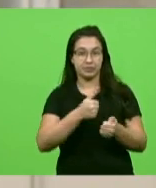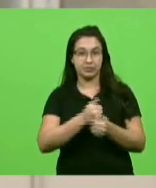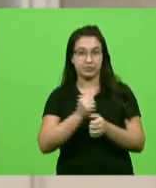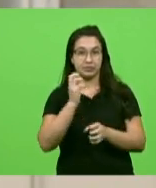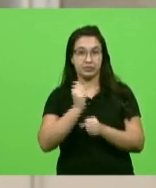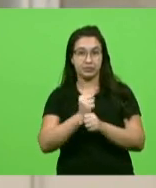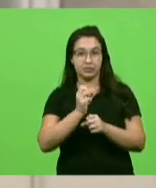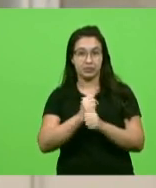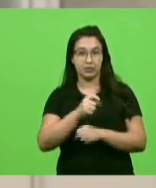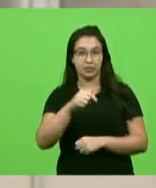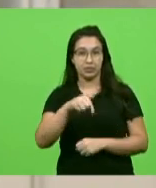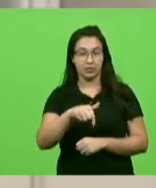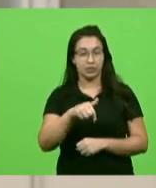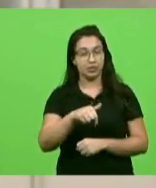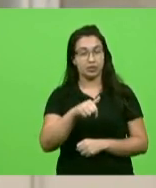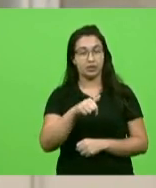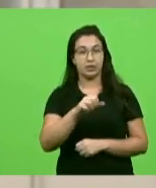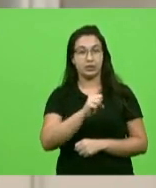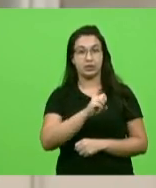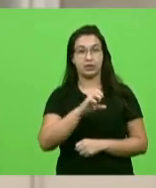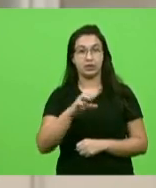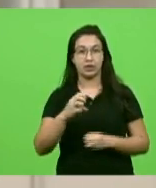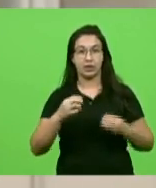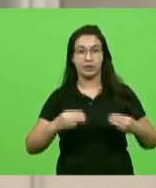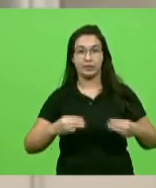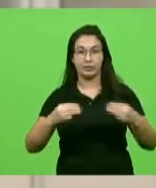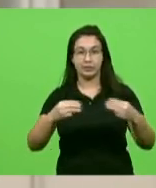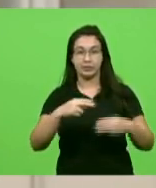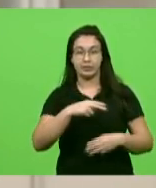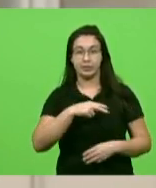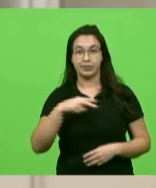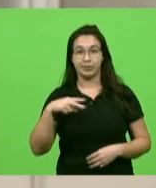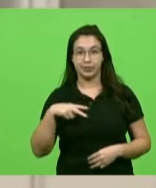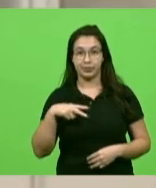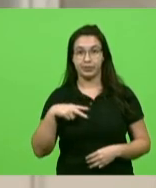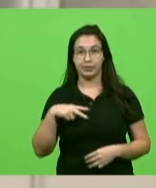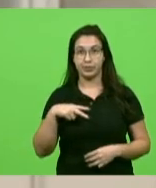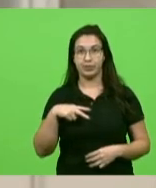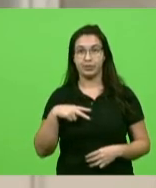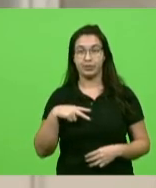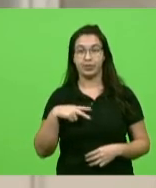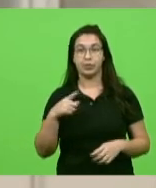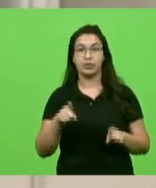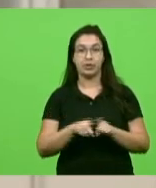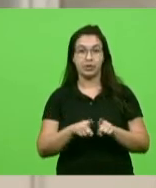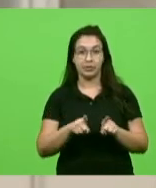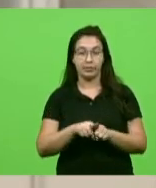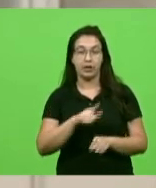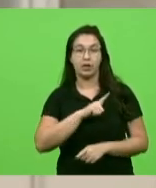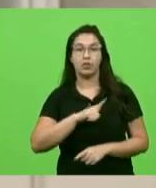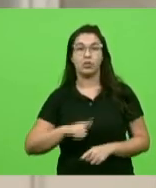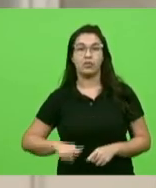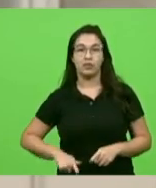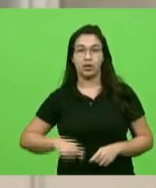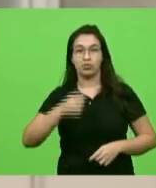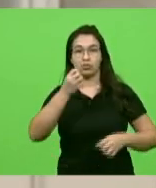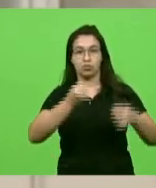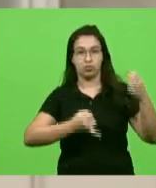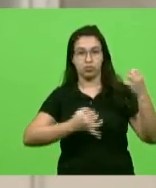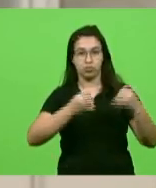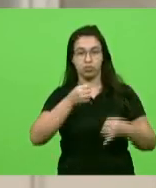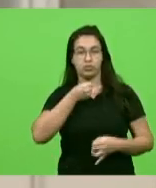deste estado ao Ministério Público de Santa Catarina as declarações do próprio Governador e